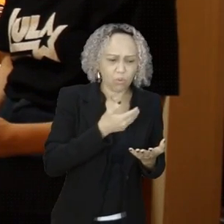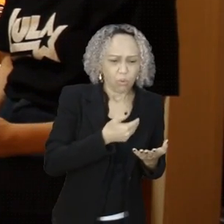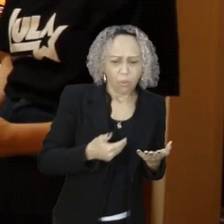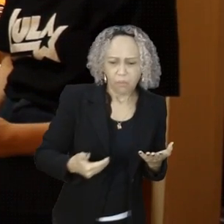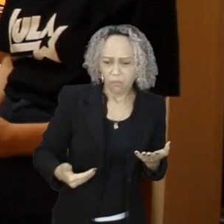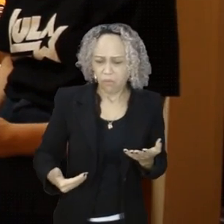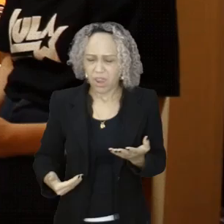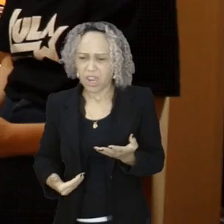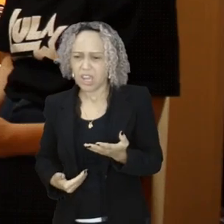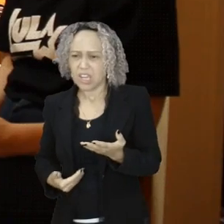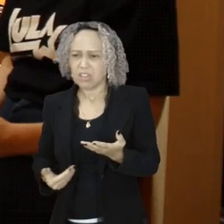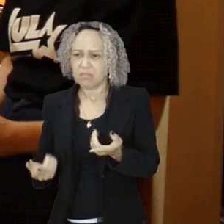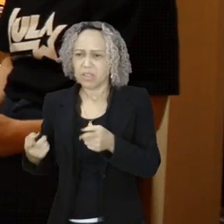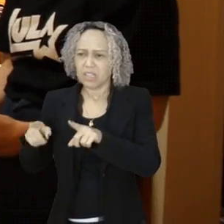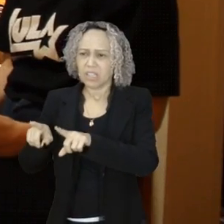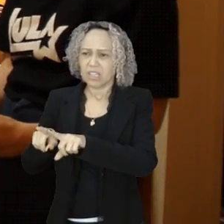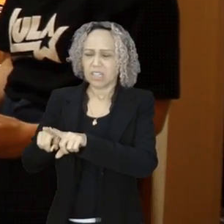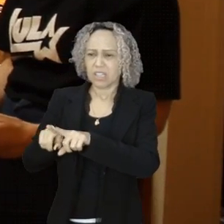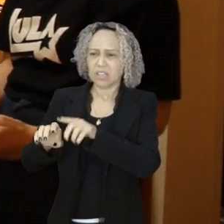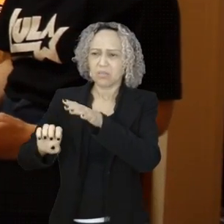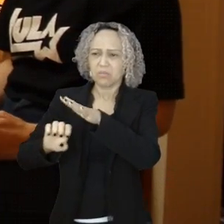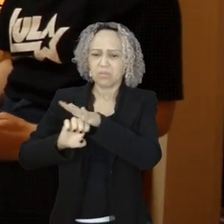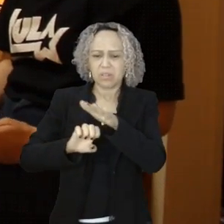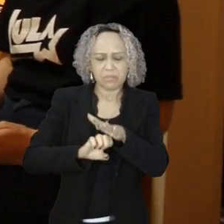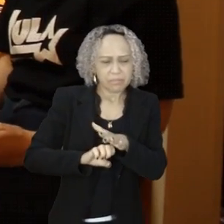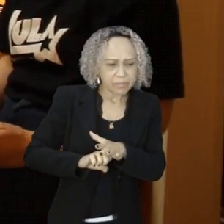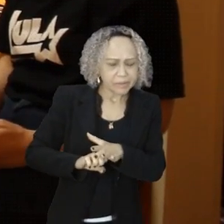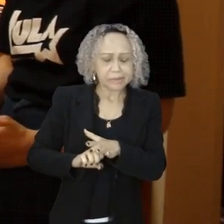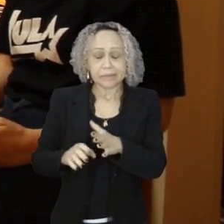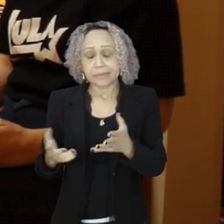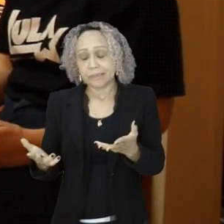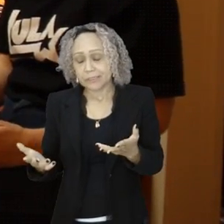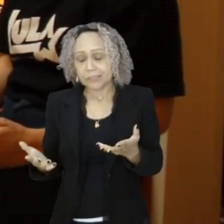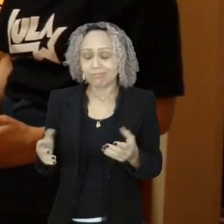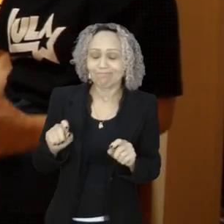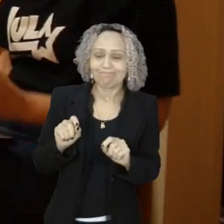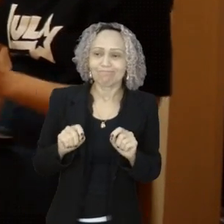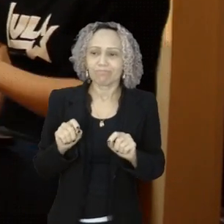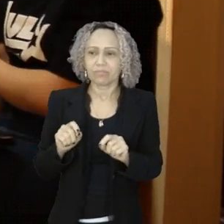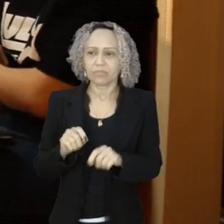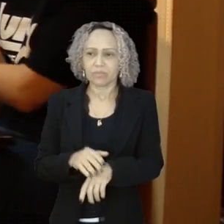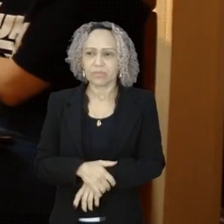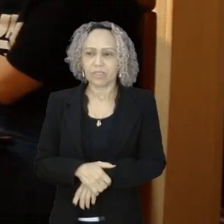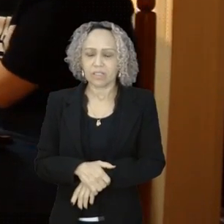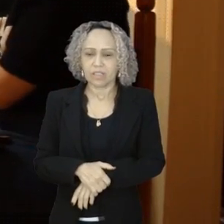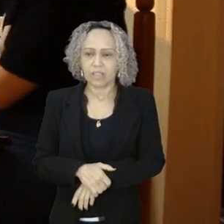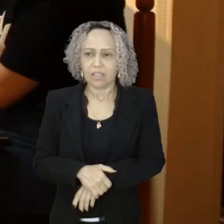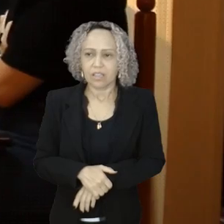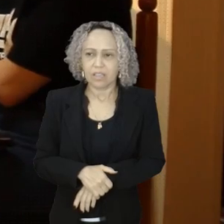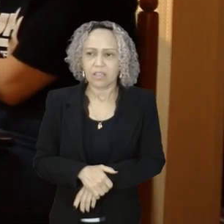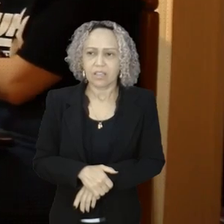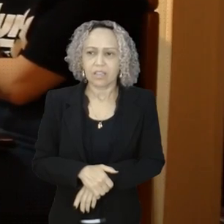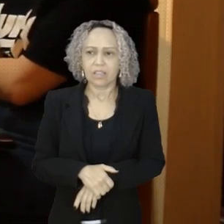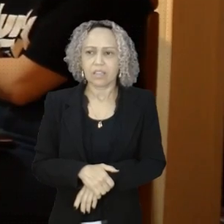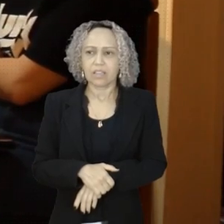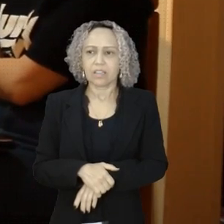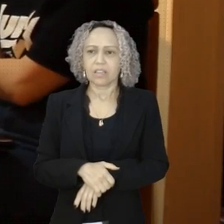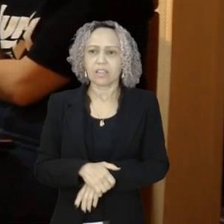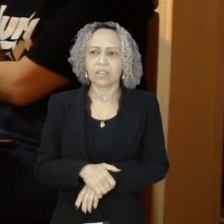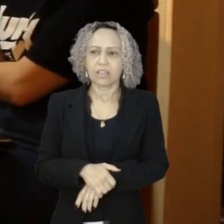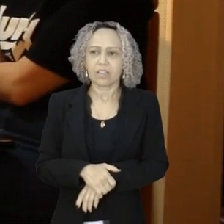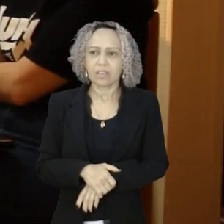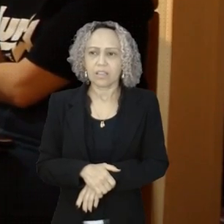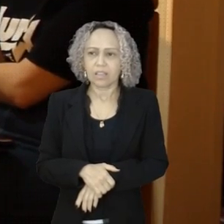Isso depois já da primeira eleição após a ditadura, que foi eleger o Alceu Colares. Uhum. Né? Um negro